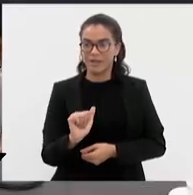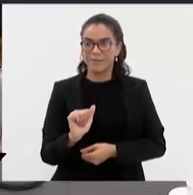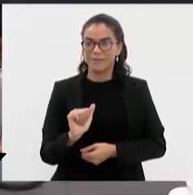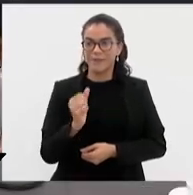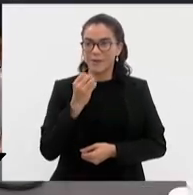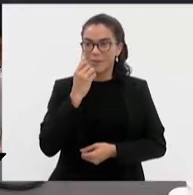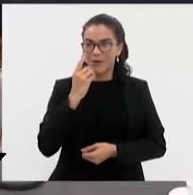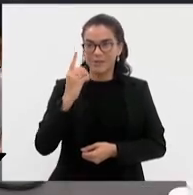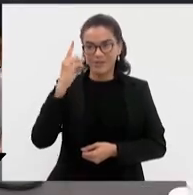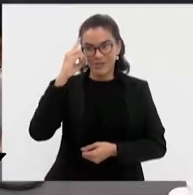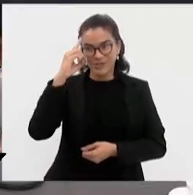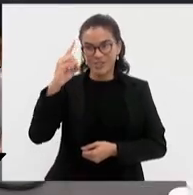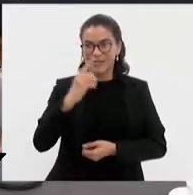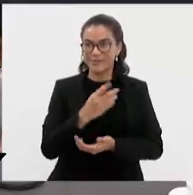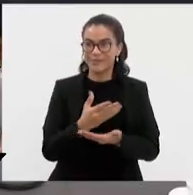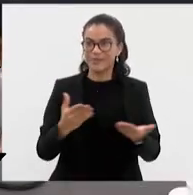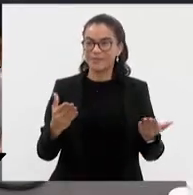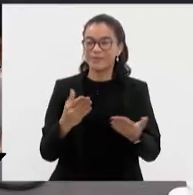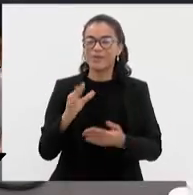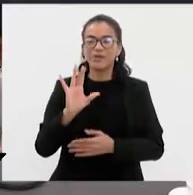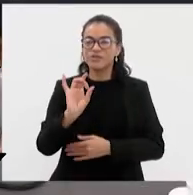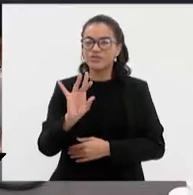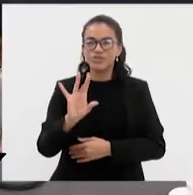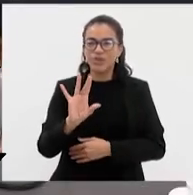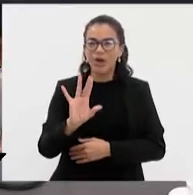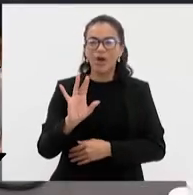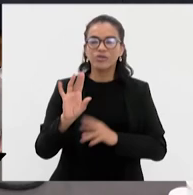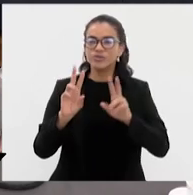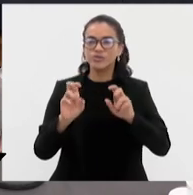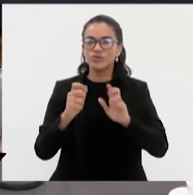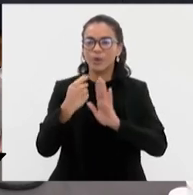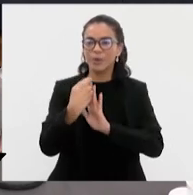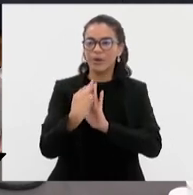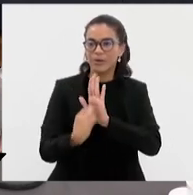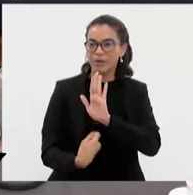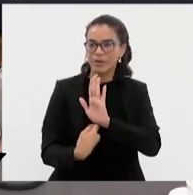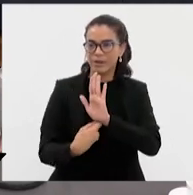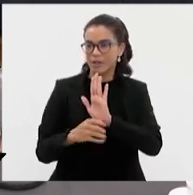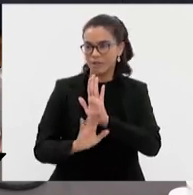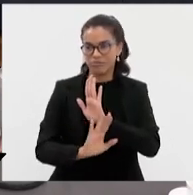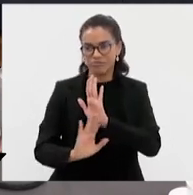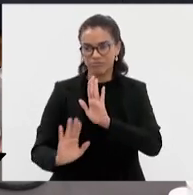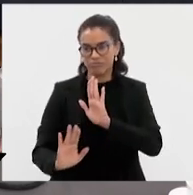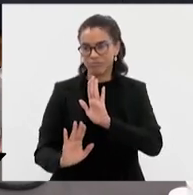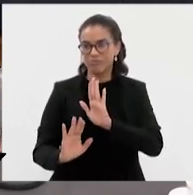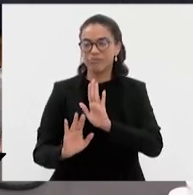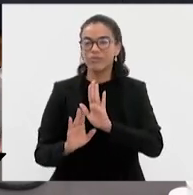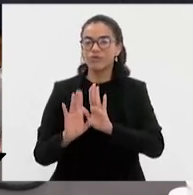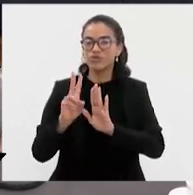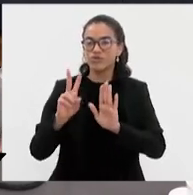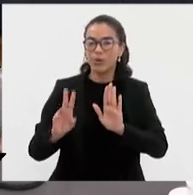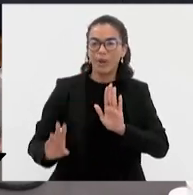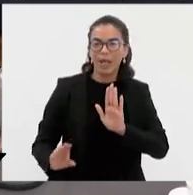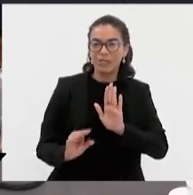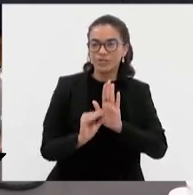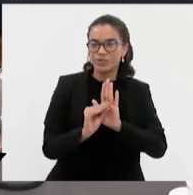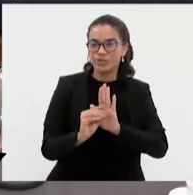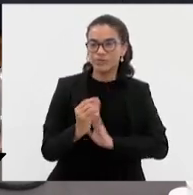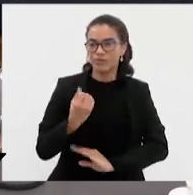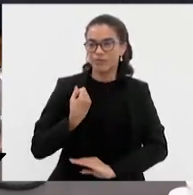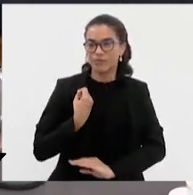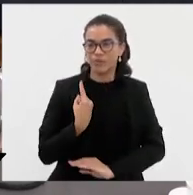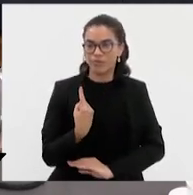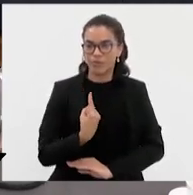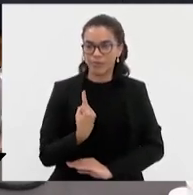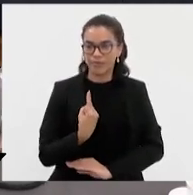Né? Aqui é a observação, é redacional mesmo, né? Com relação à aditiva número 1,